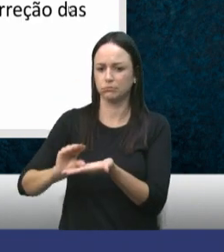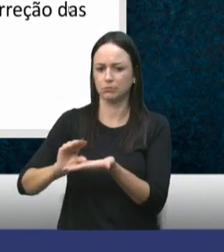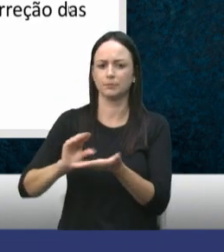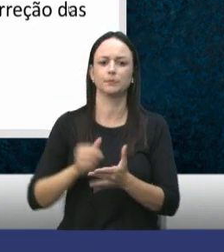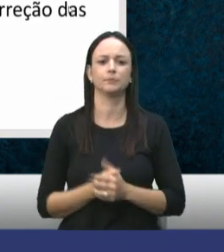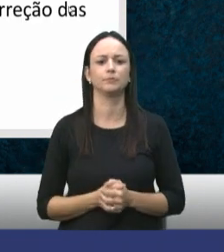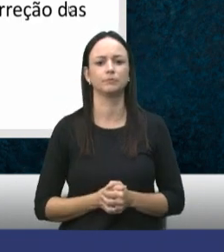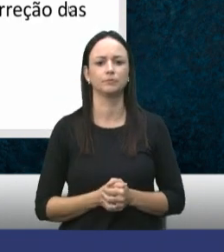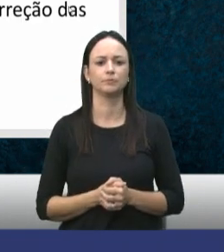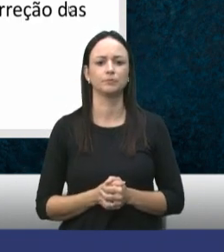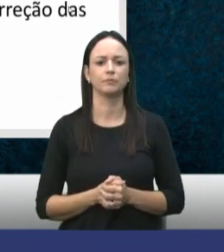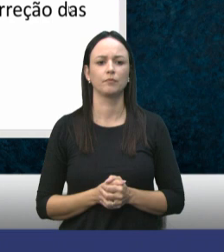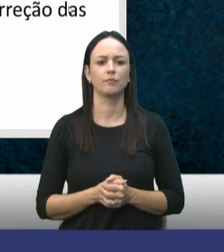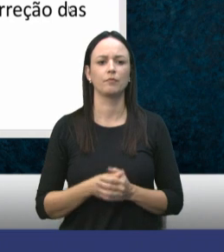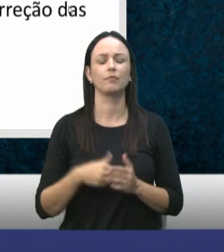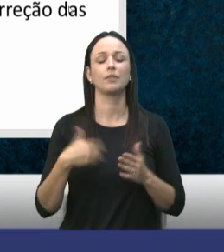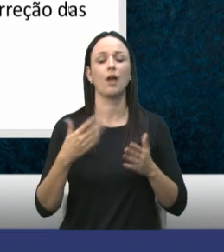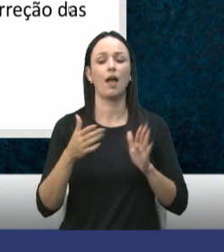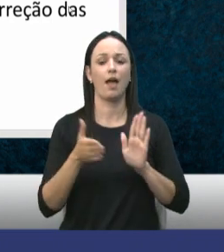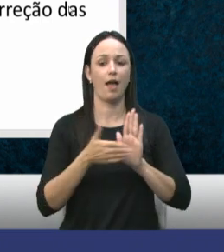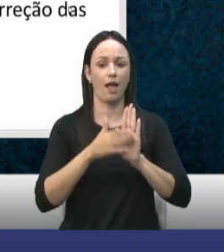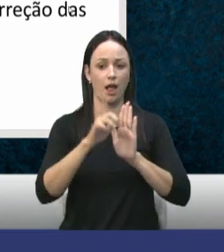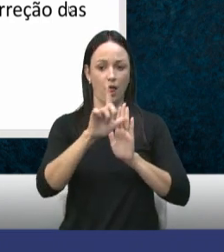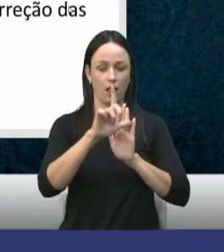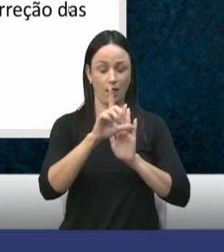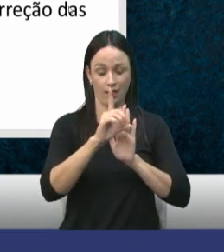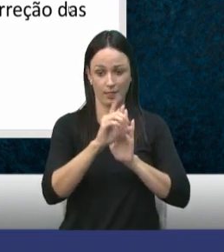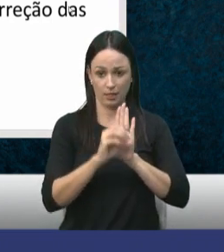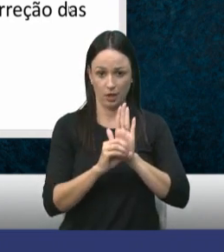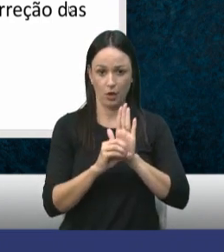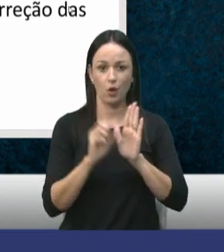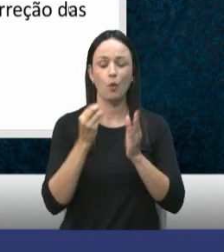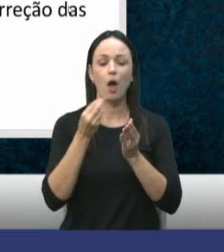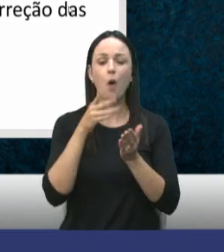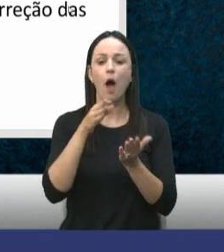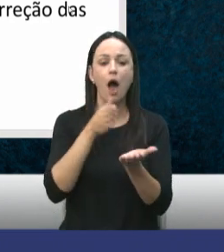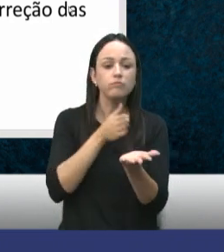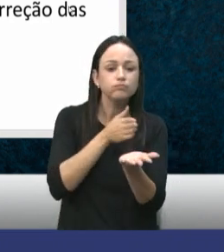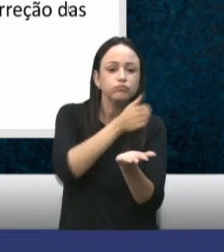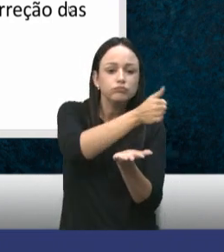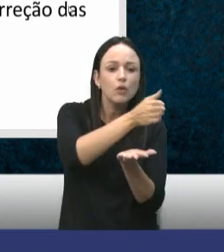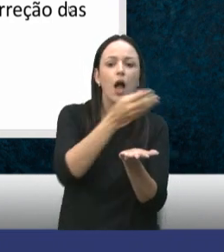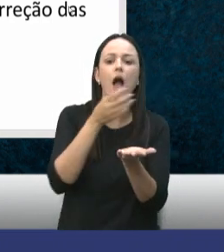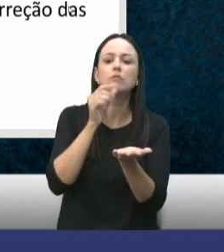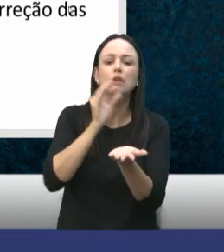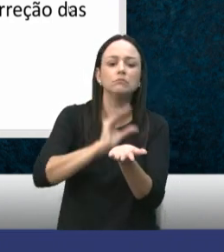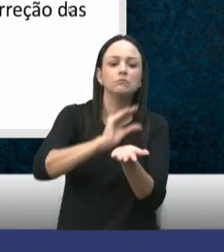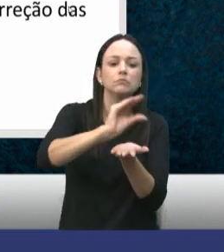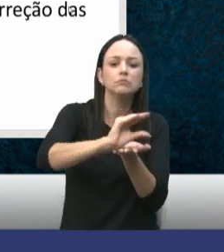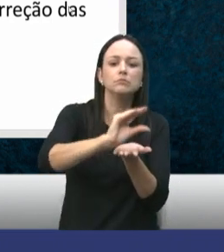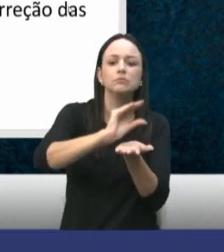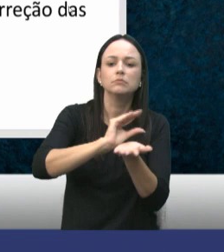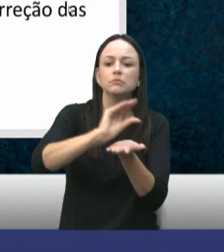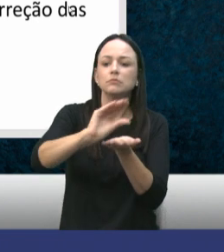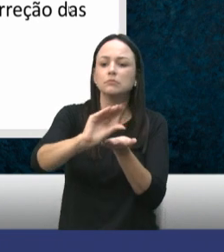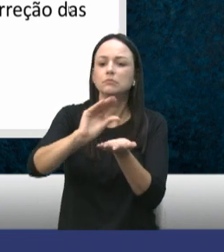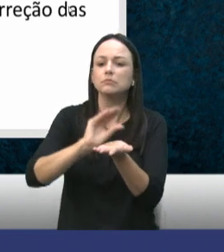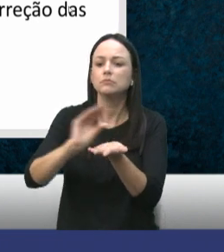Na verdade, ela é uma peça muito mais de direcionamento do que alocação de recursos propriamente dito.